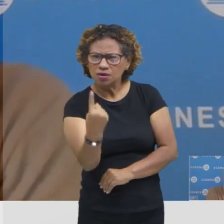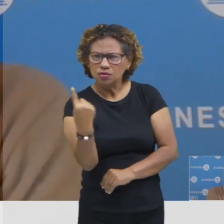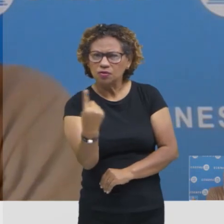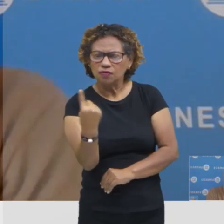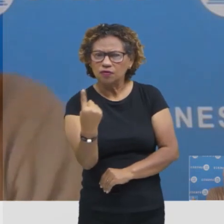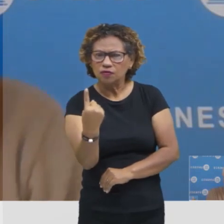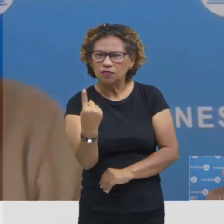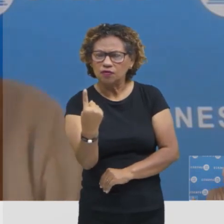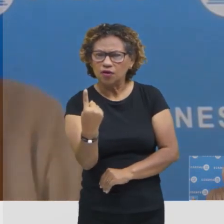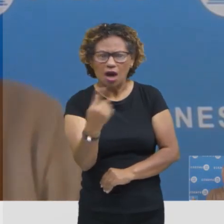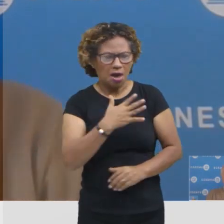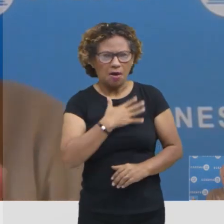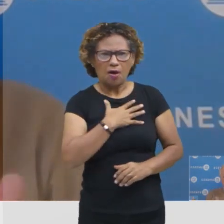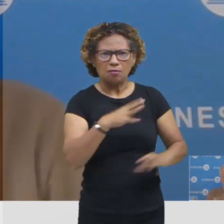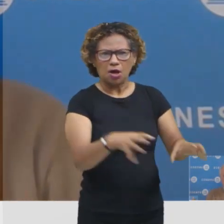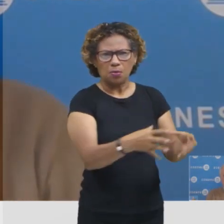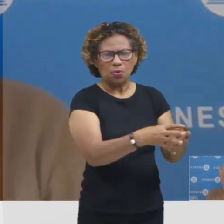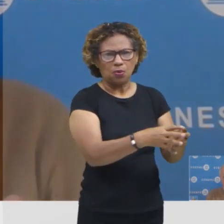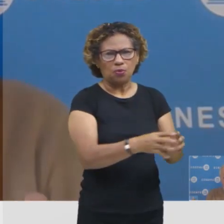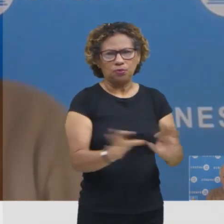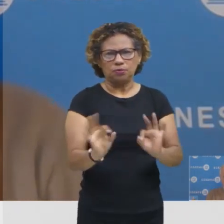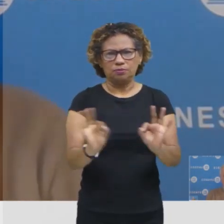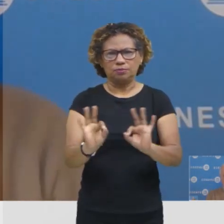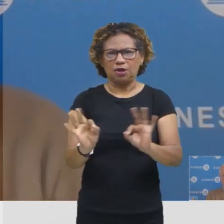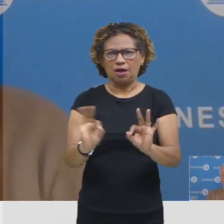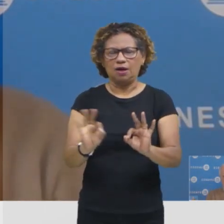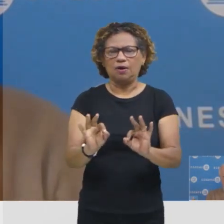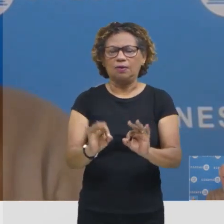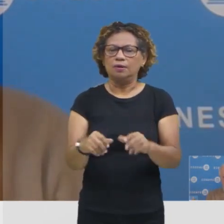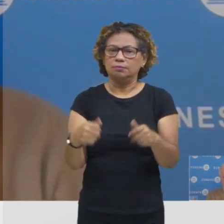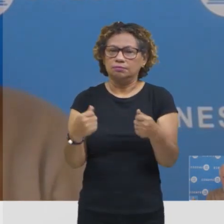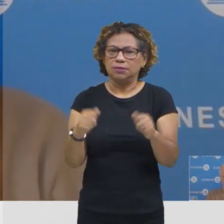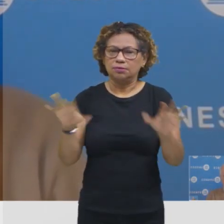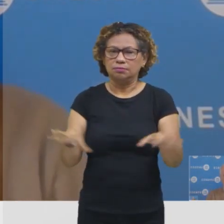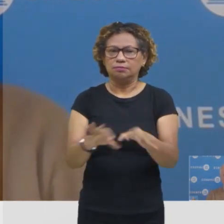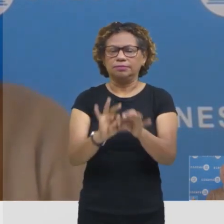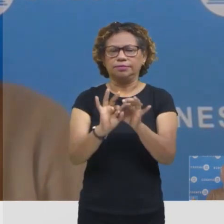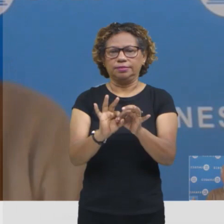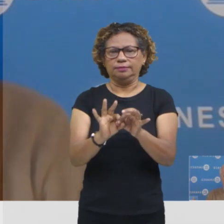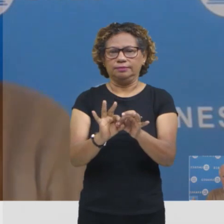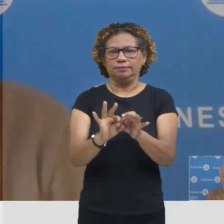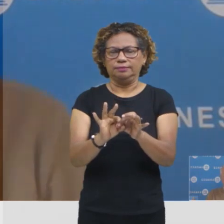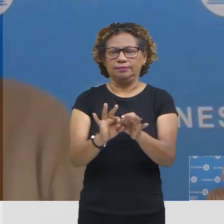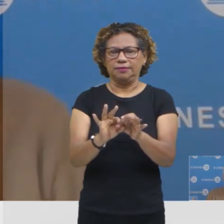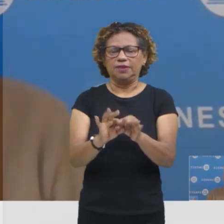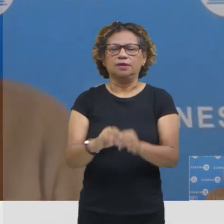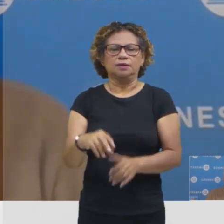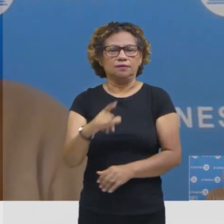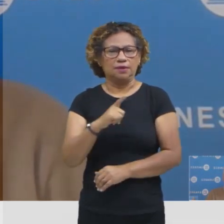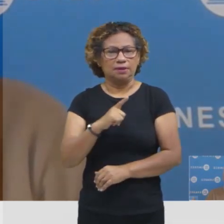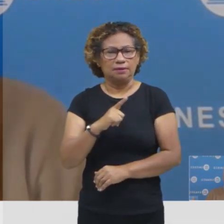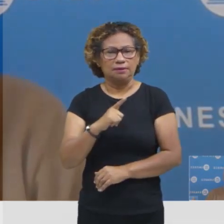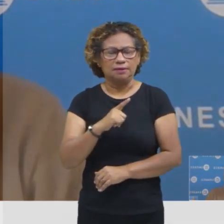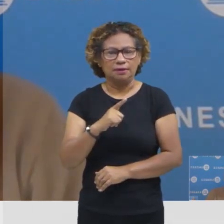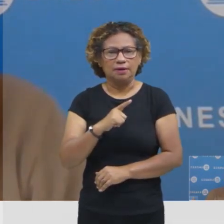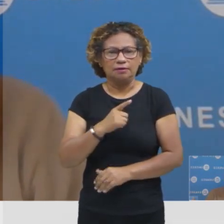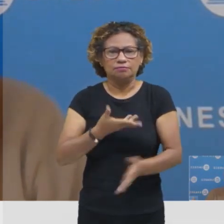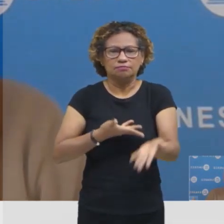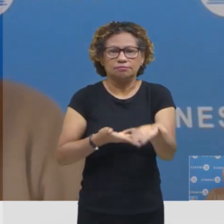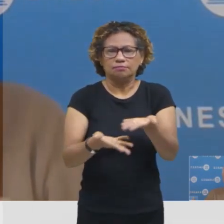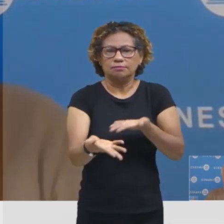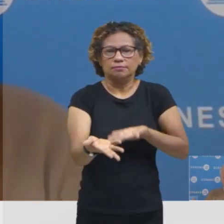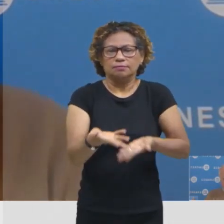sua turma de alunos. E nessa dinâmica desse coletivo docente, nós vamos ter que